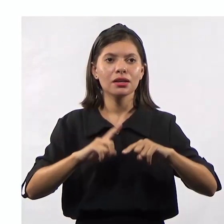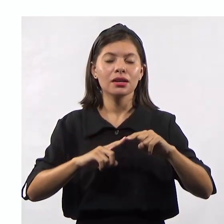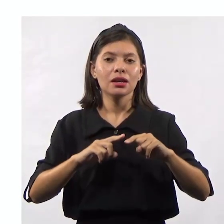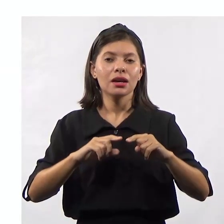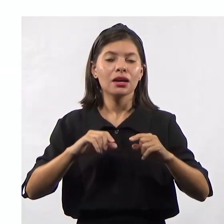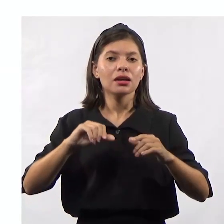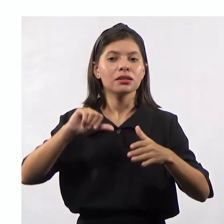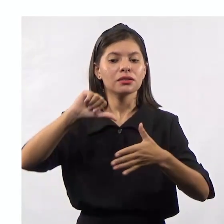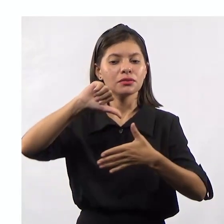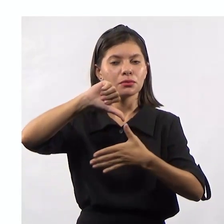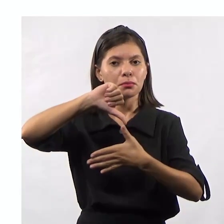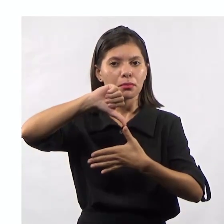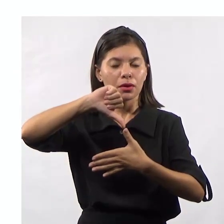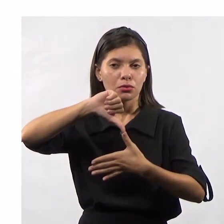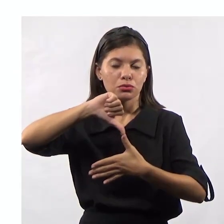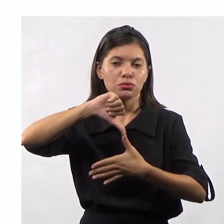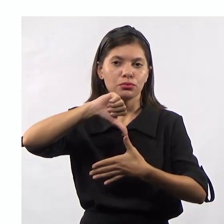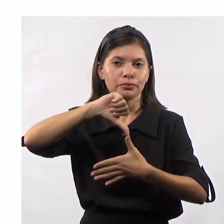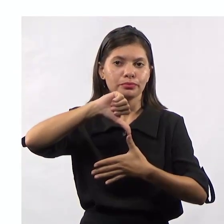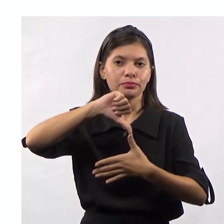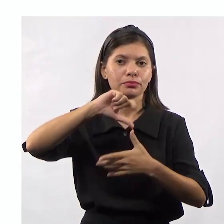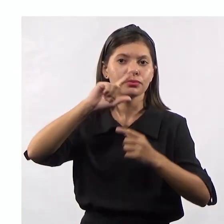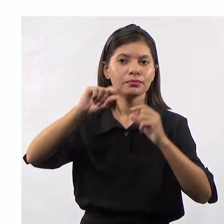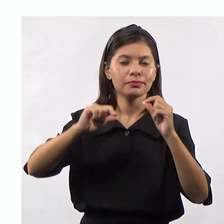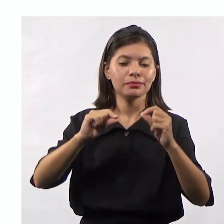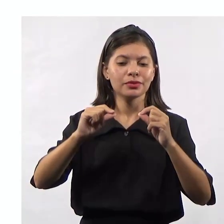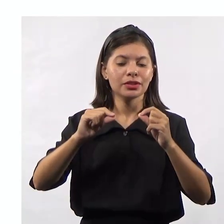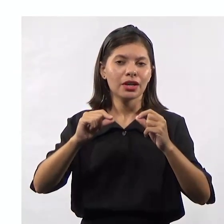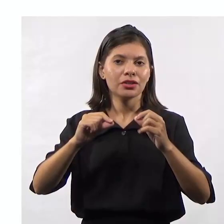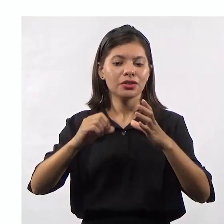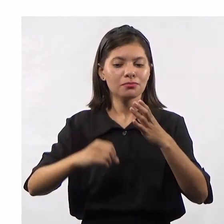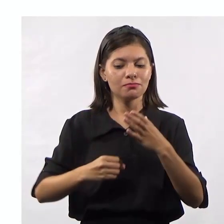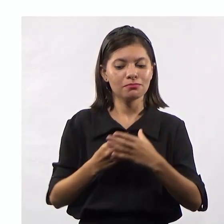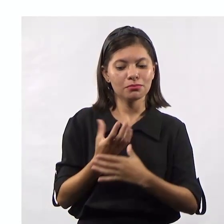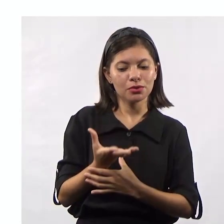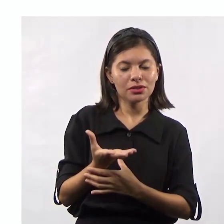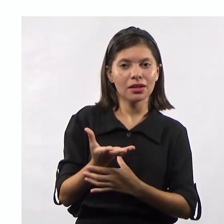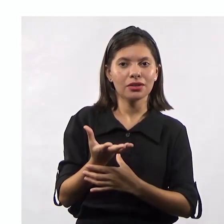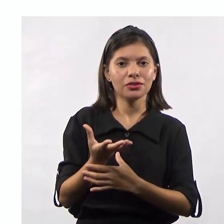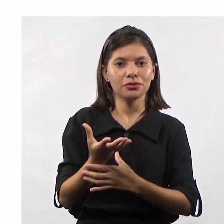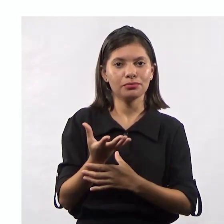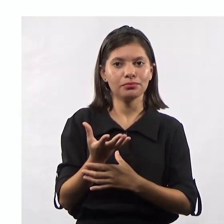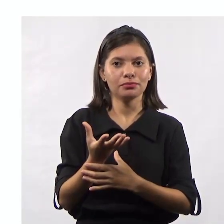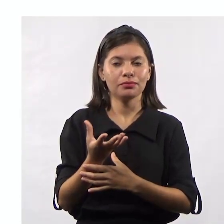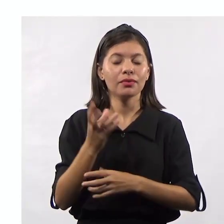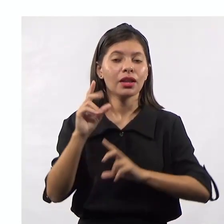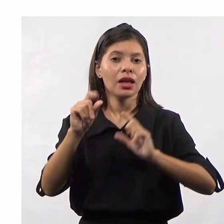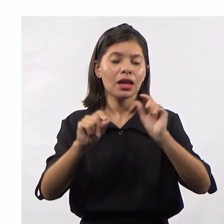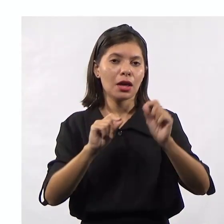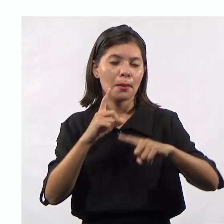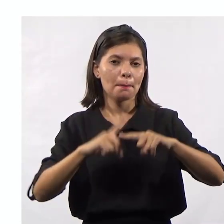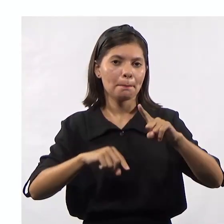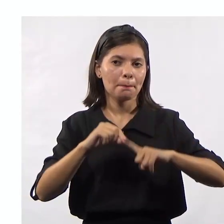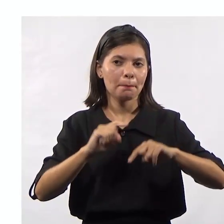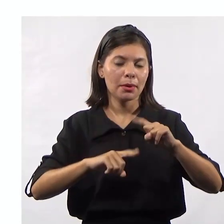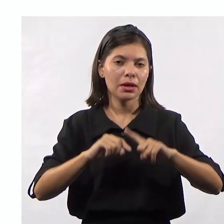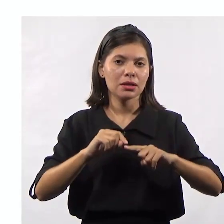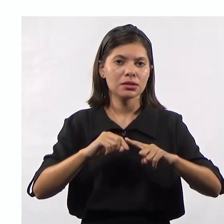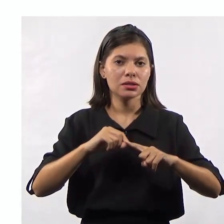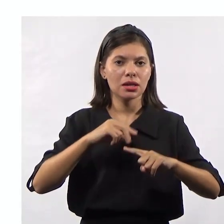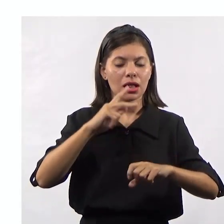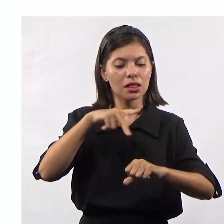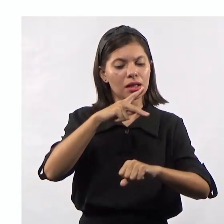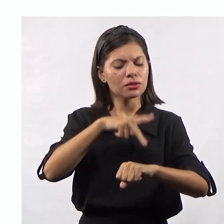e serviços do Mercosul, desde que haja reciprocidade. E nos casos de bens manufaturados